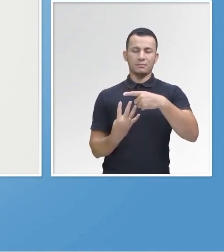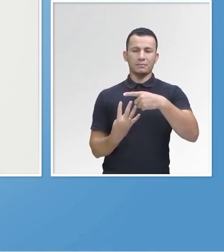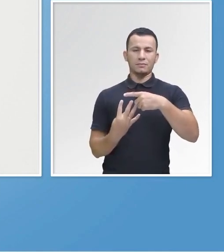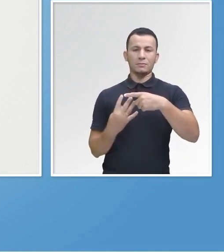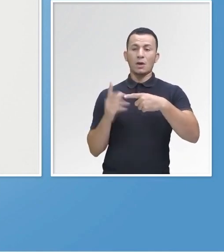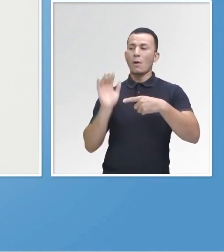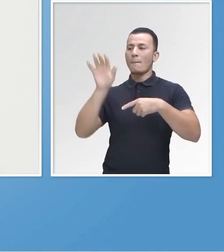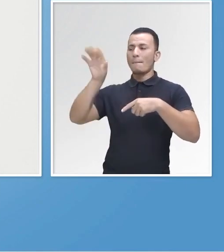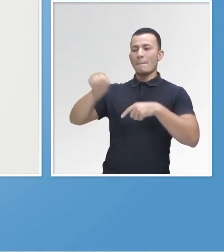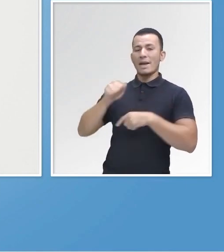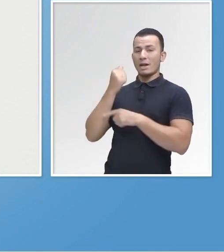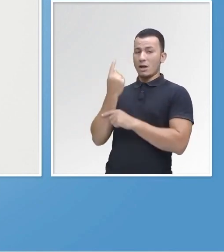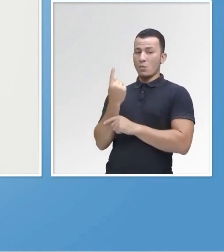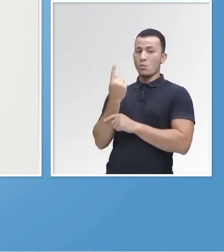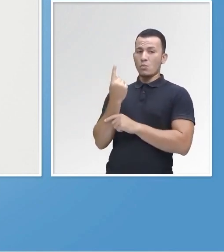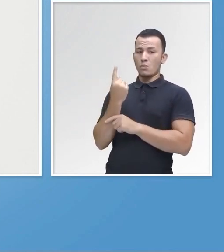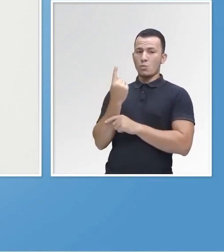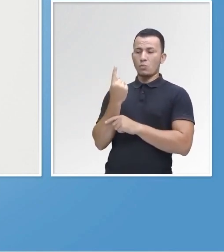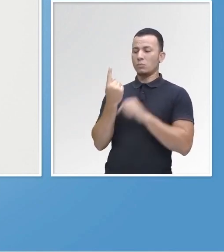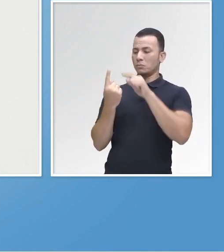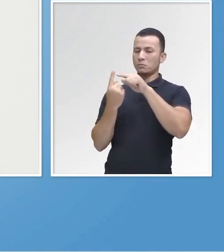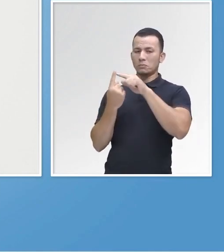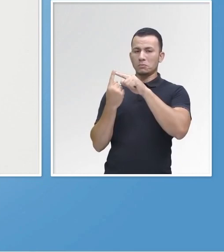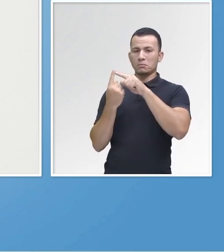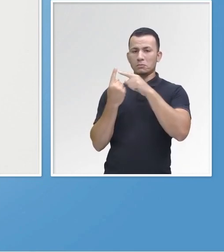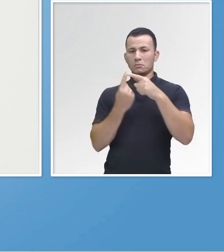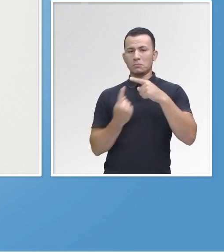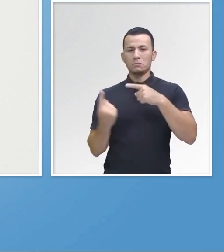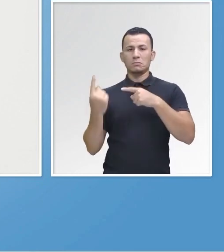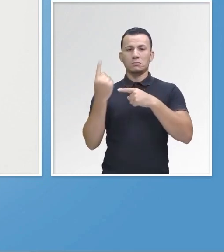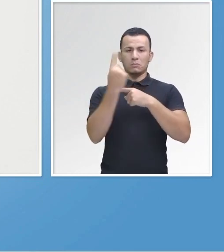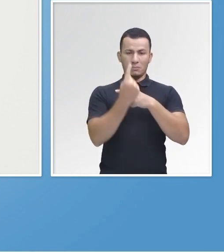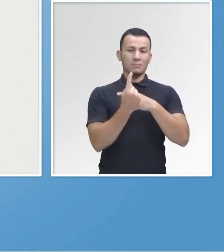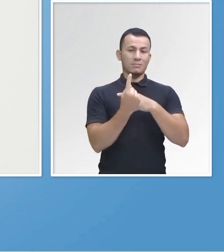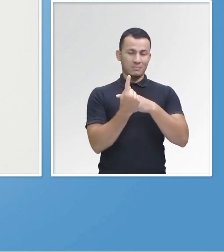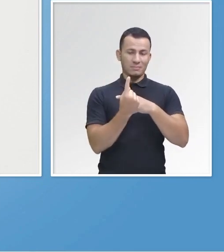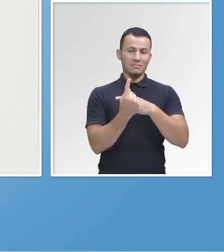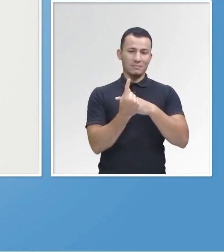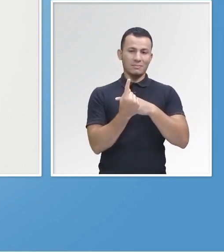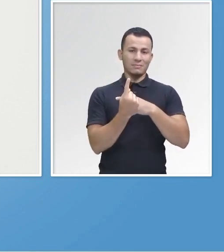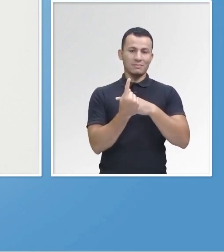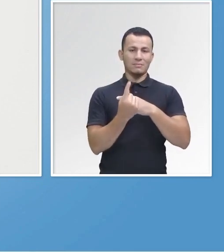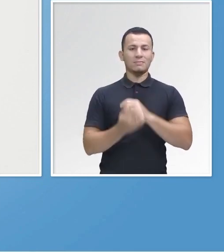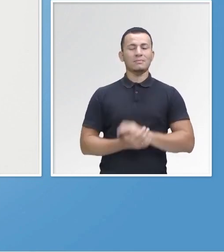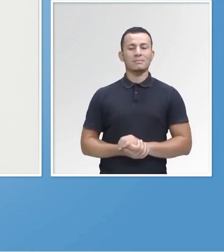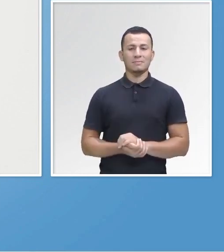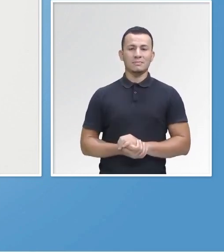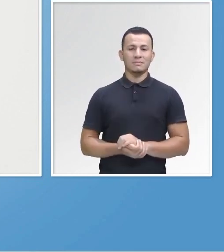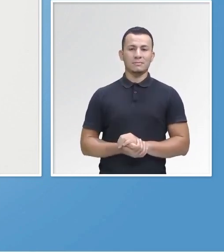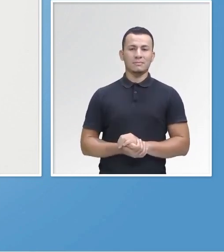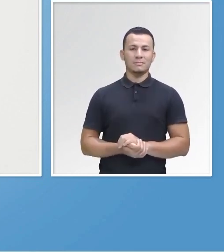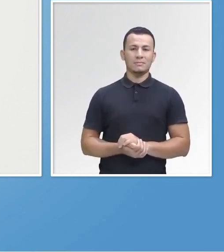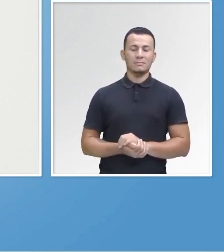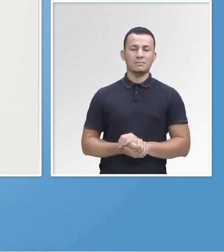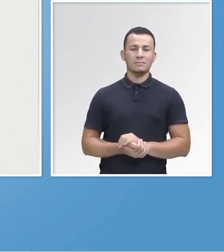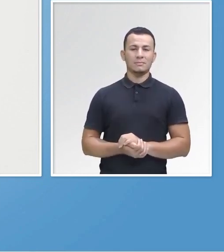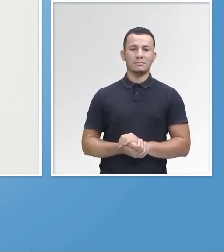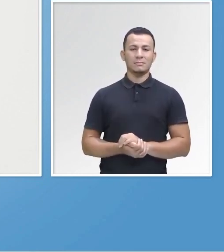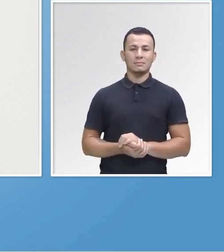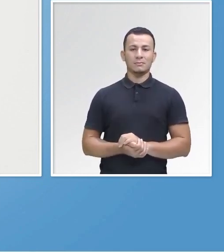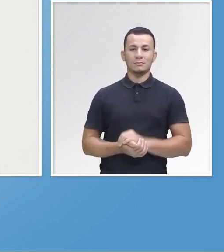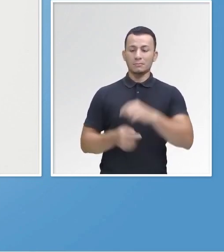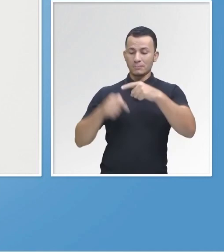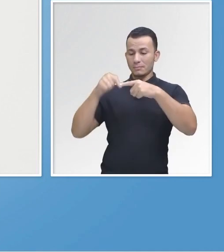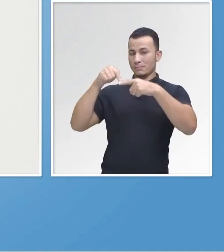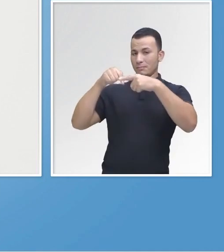bom se eu utilizei uma parte então no numerador vale quanto um muito bem quando denominador